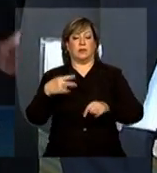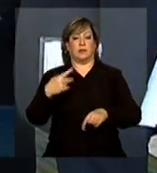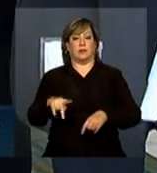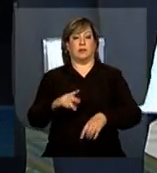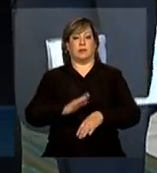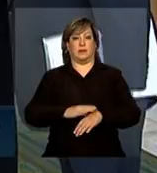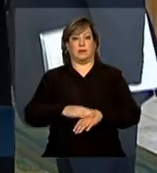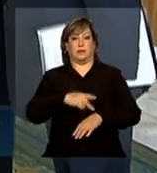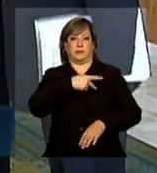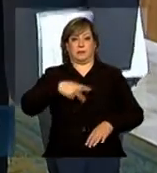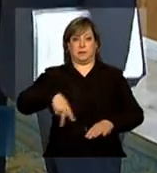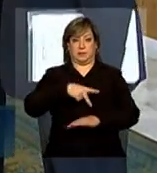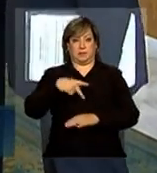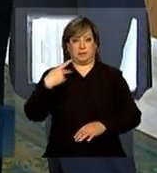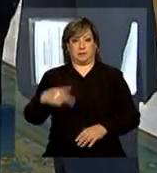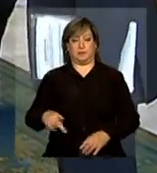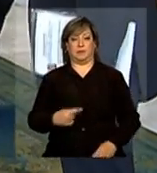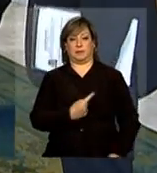da República.